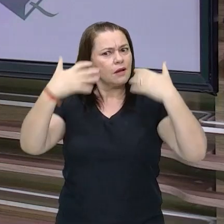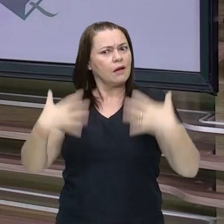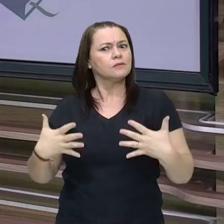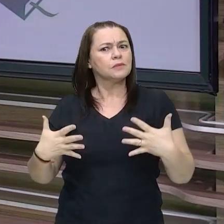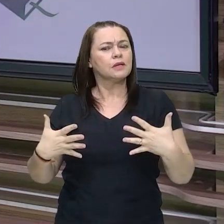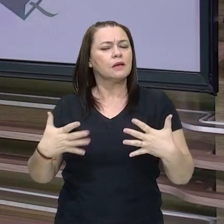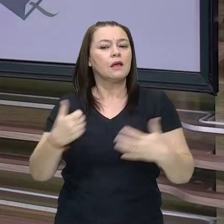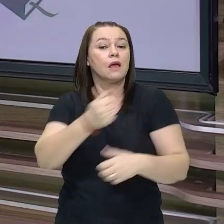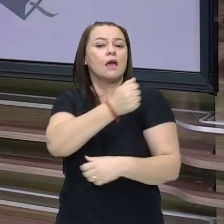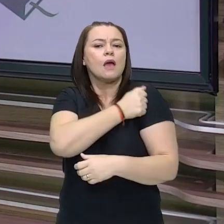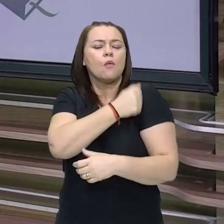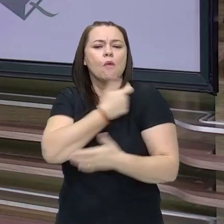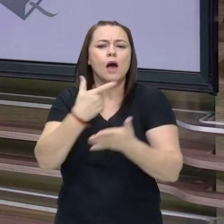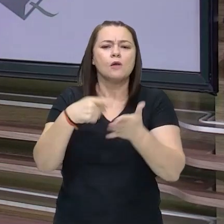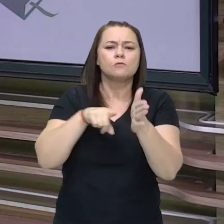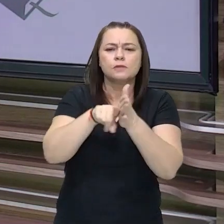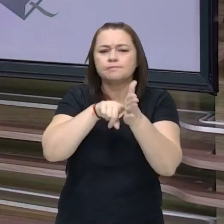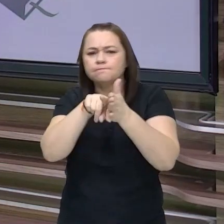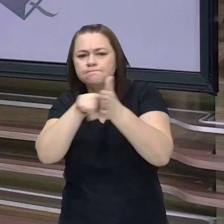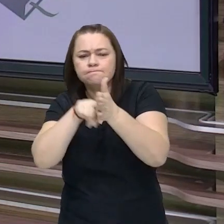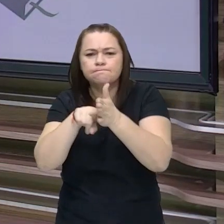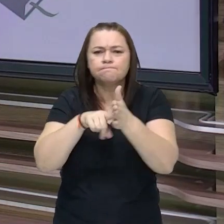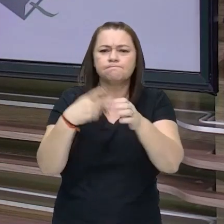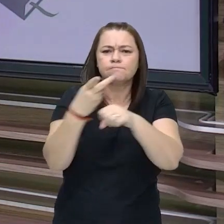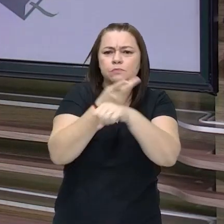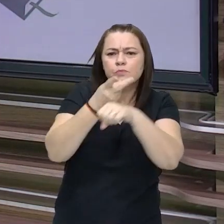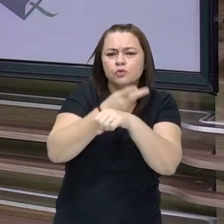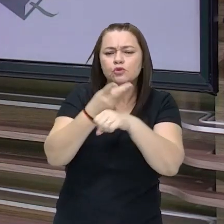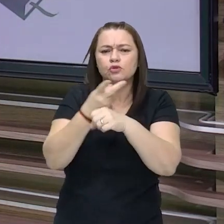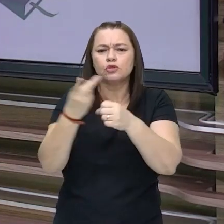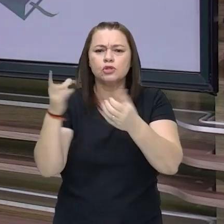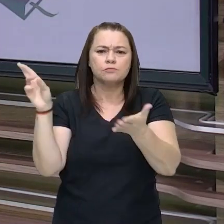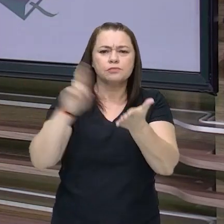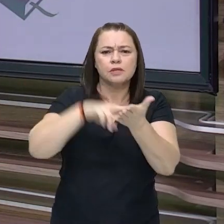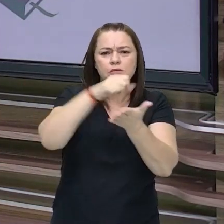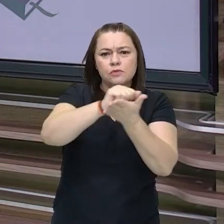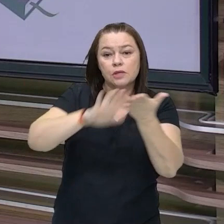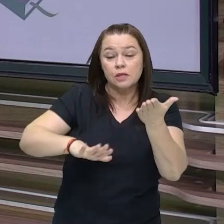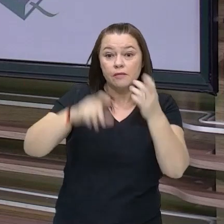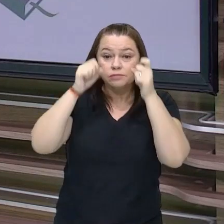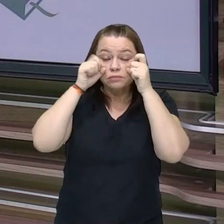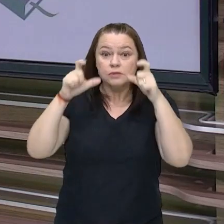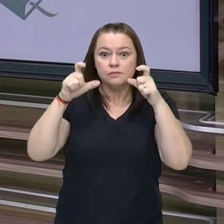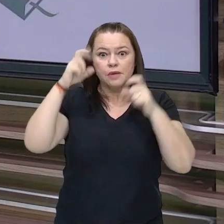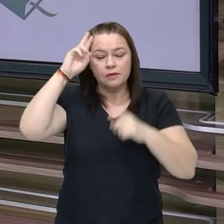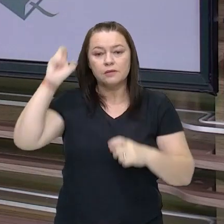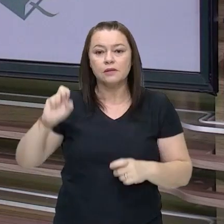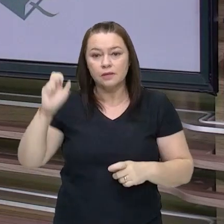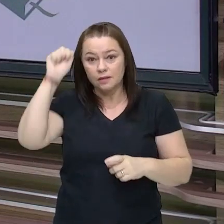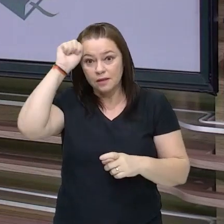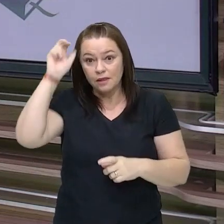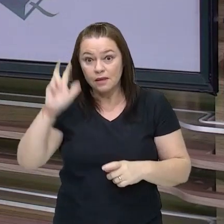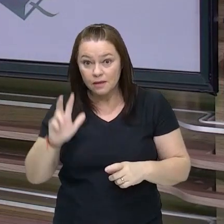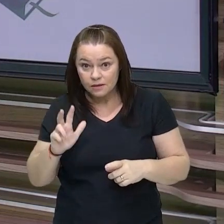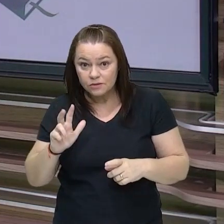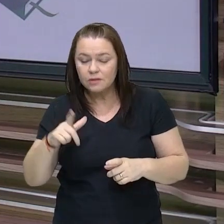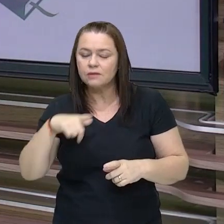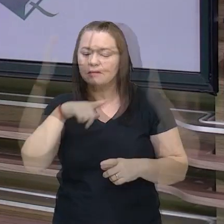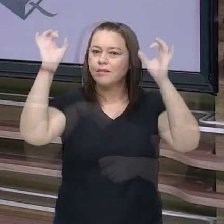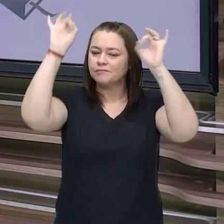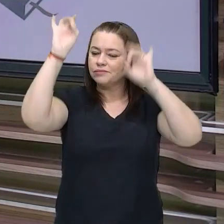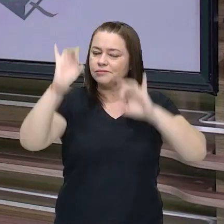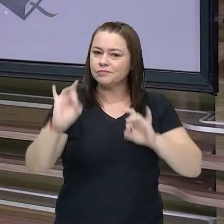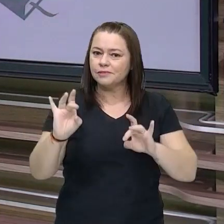aluno que vai atrás, pesquisa, faz sua atividade, focado, aluno esperto, aluno inteligente. Vocês são desse tipo, tenho